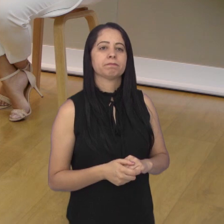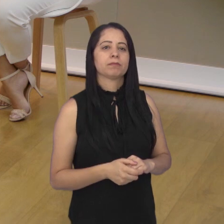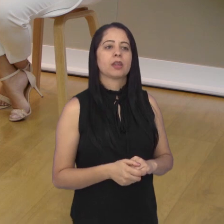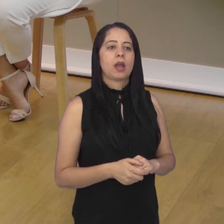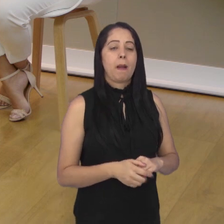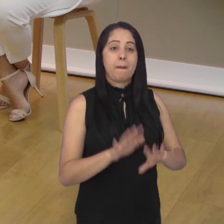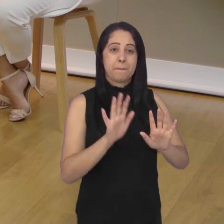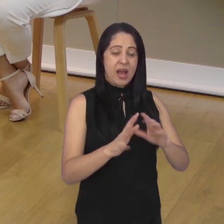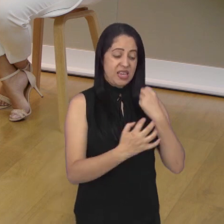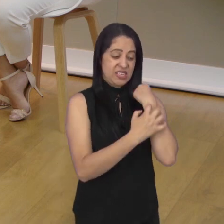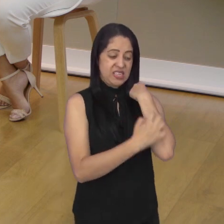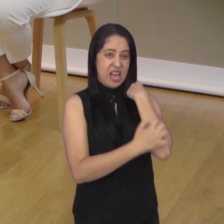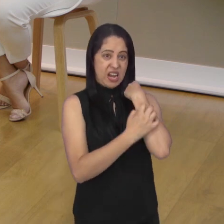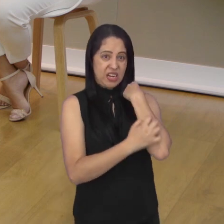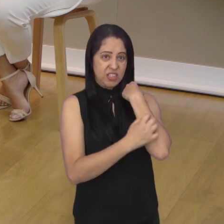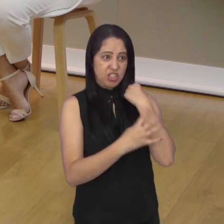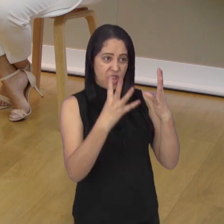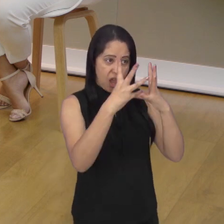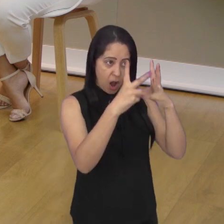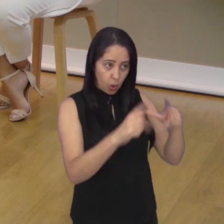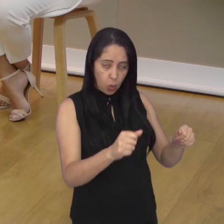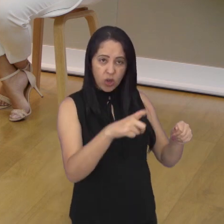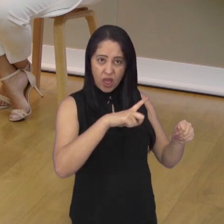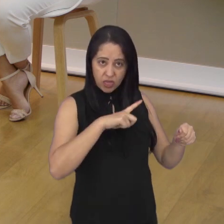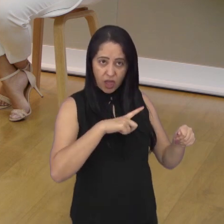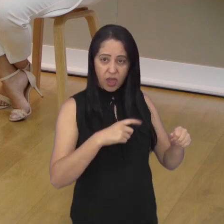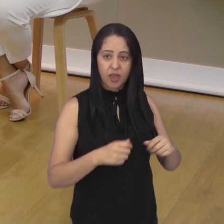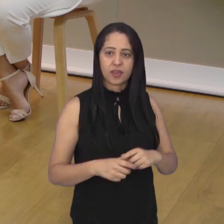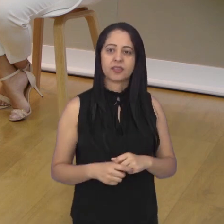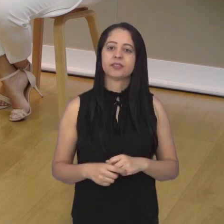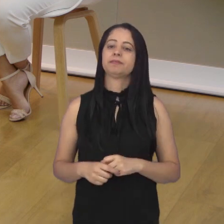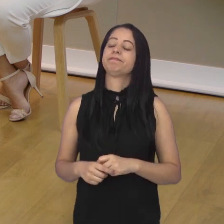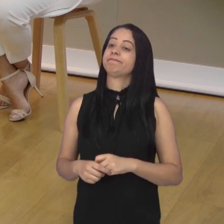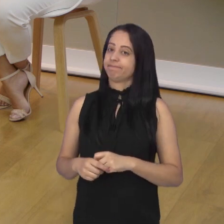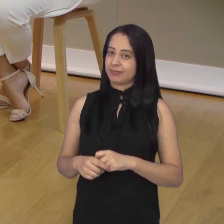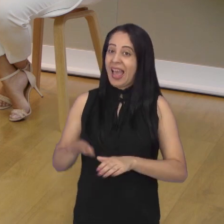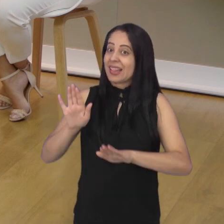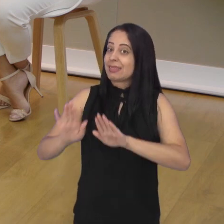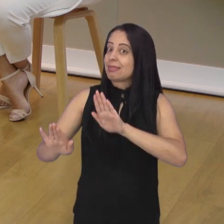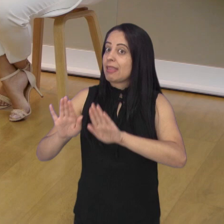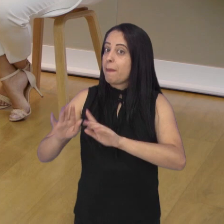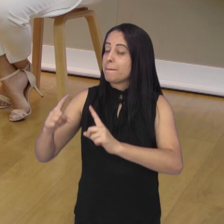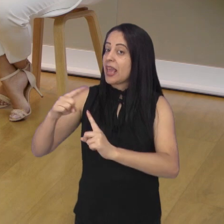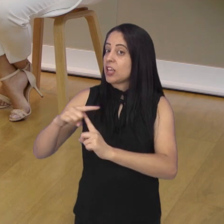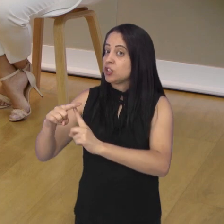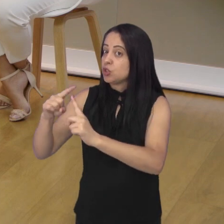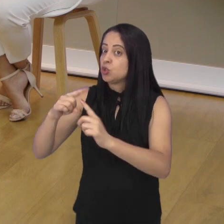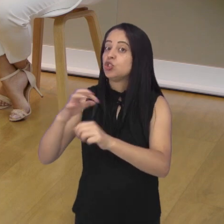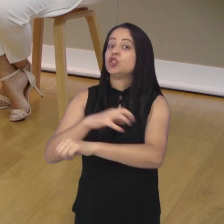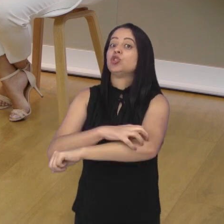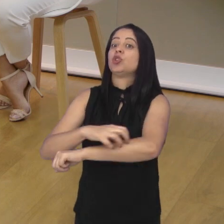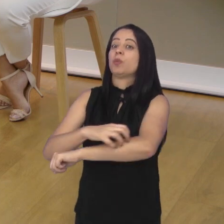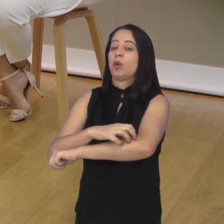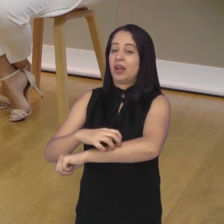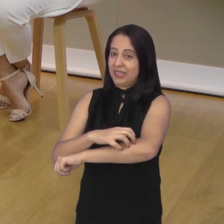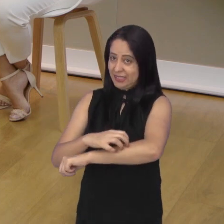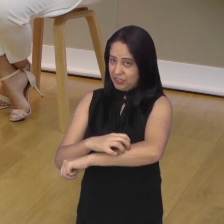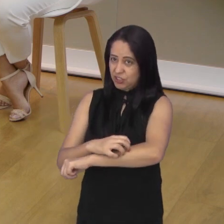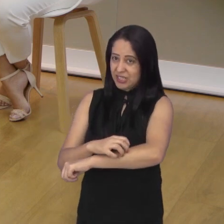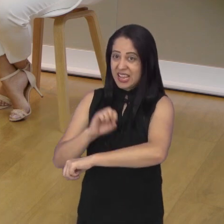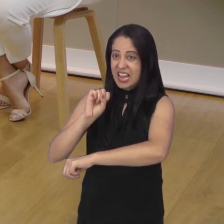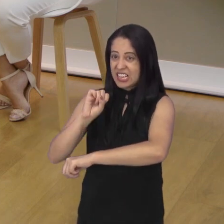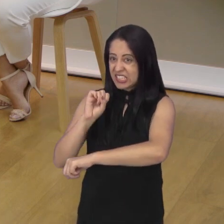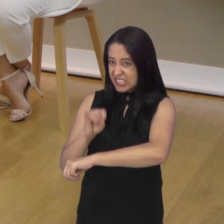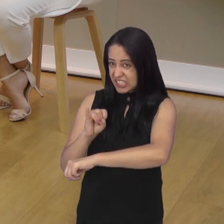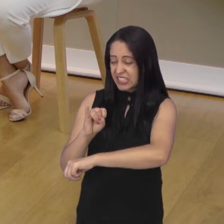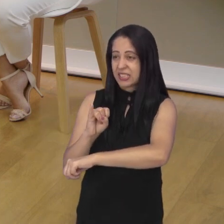pele, elas podem ser curadas definitivamente ou não tem cura? Depende muito qual é a alergia, que idade